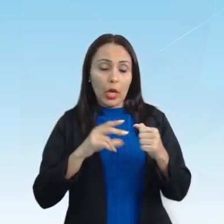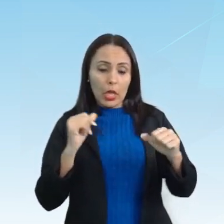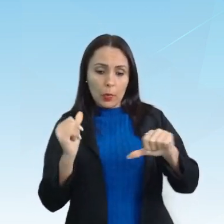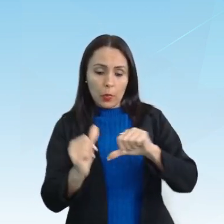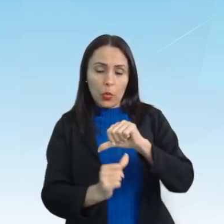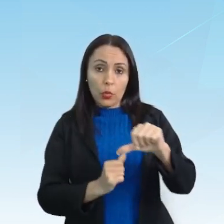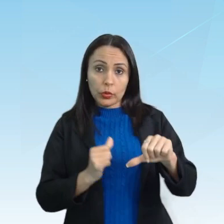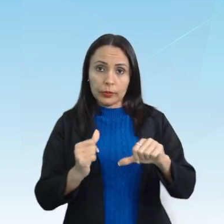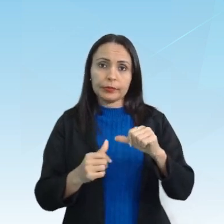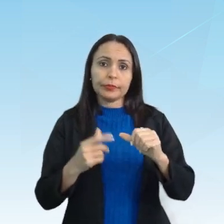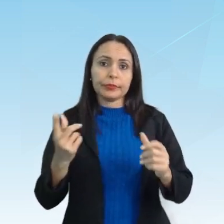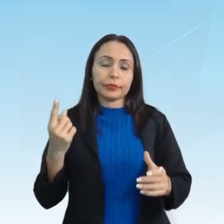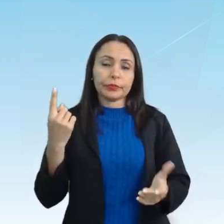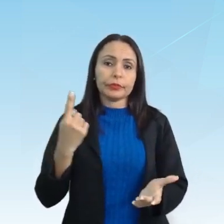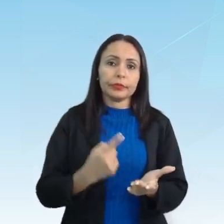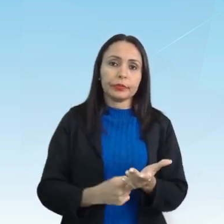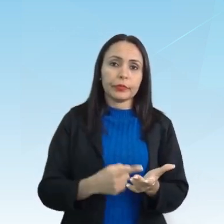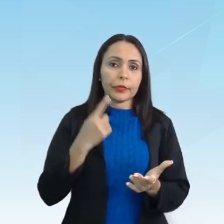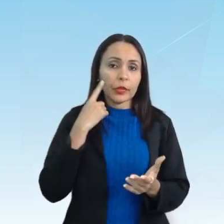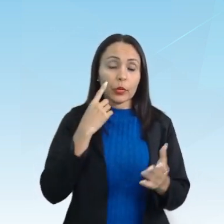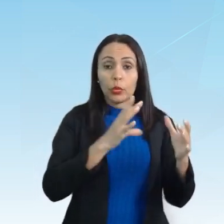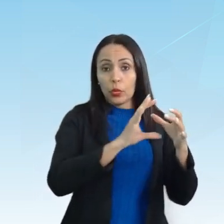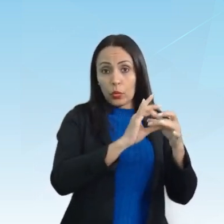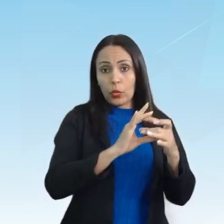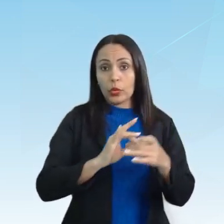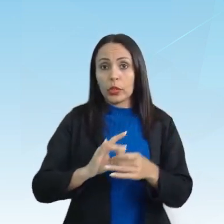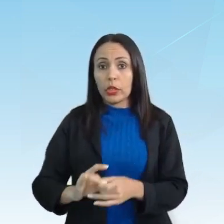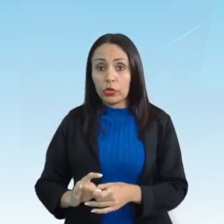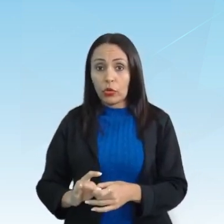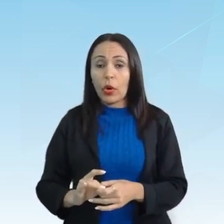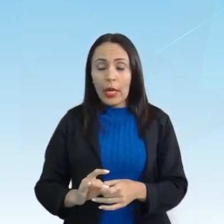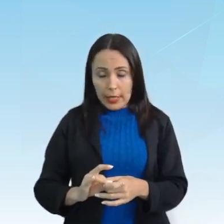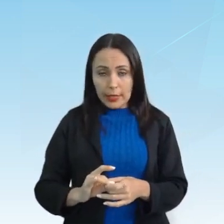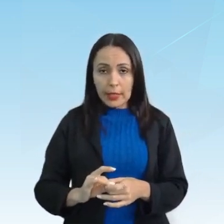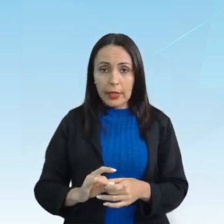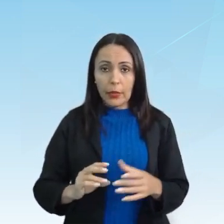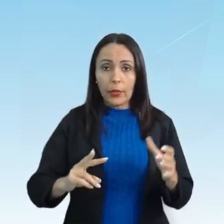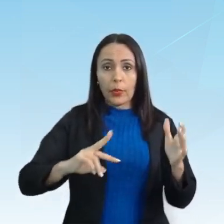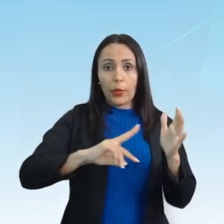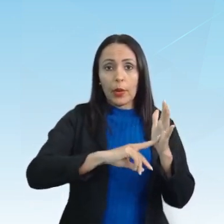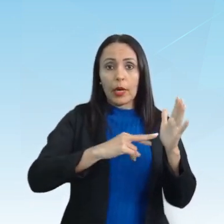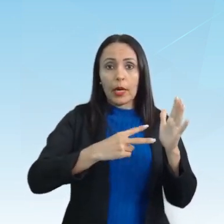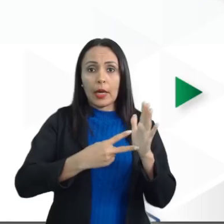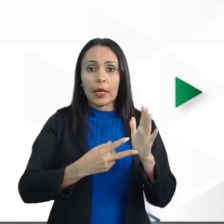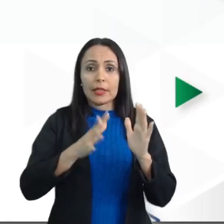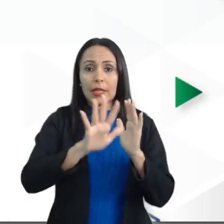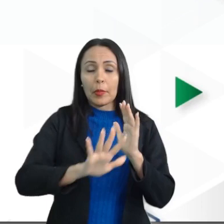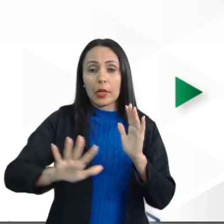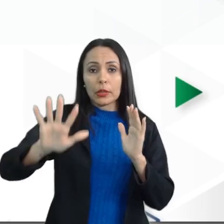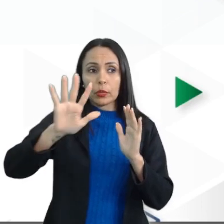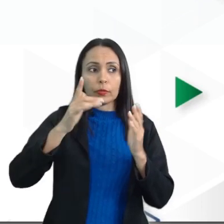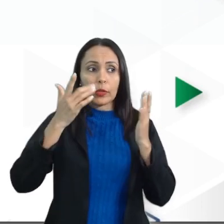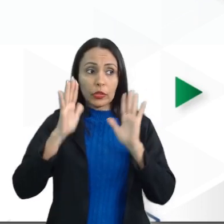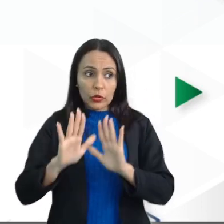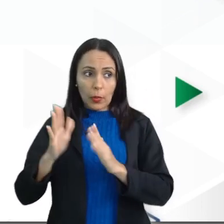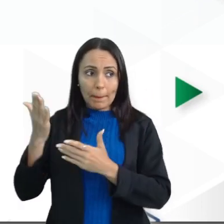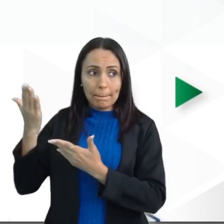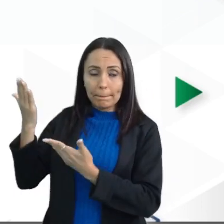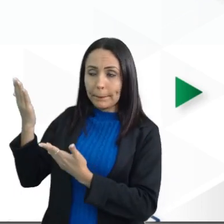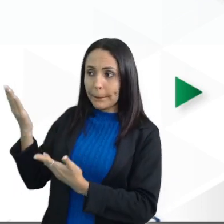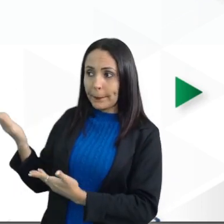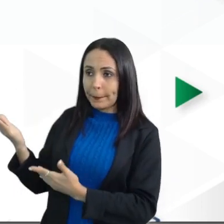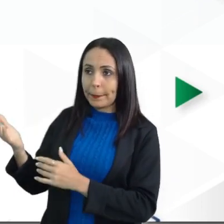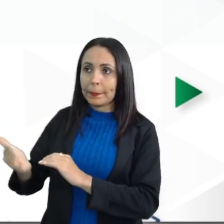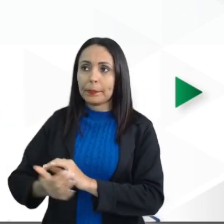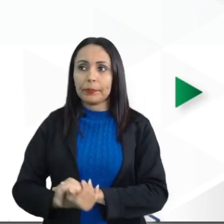de acordo com o seu contexto semântico. Vamos ver, olhem só esse exemplo aqui. Aqui eu tenho para